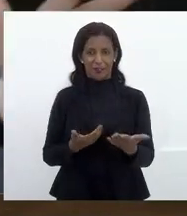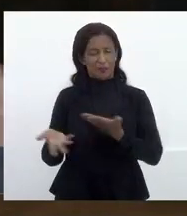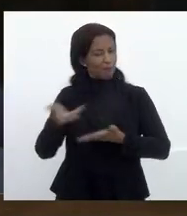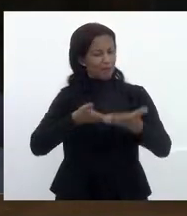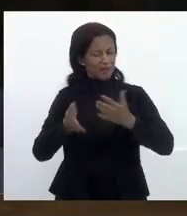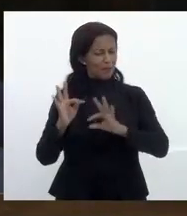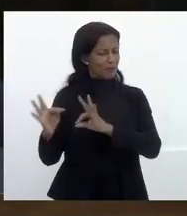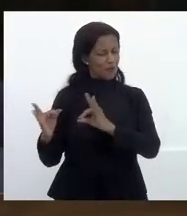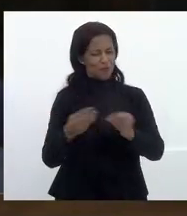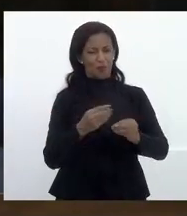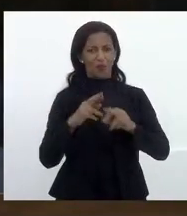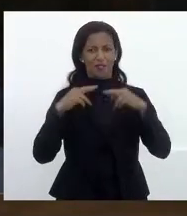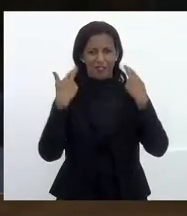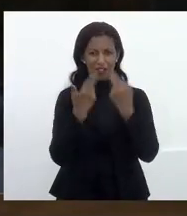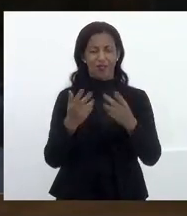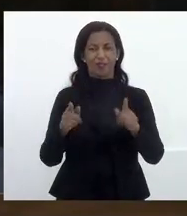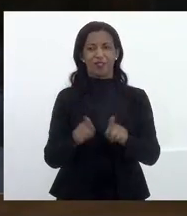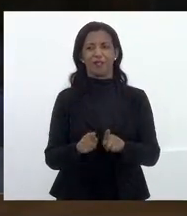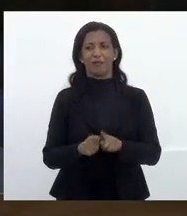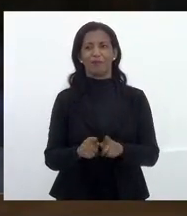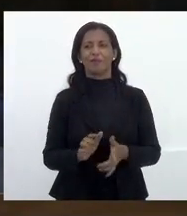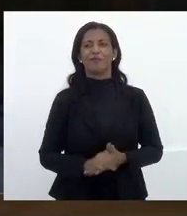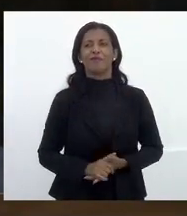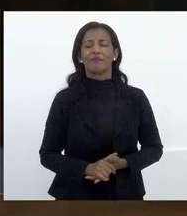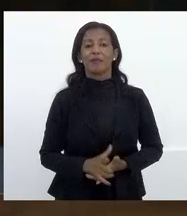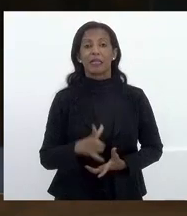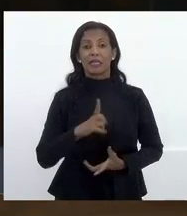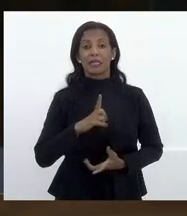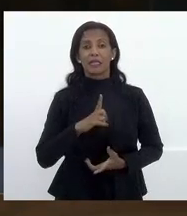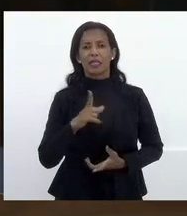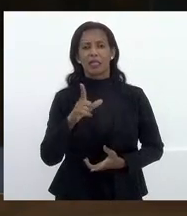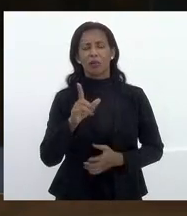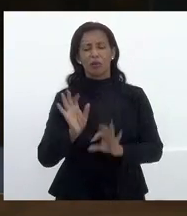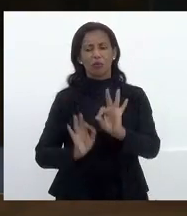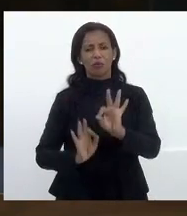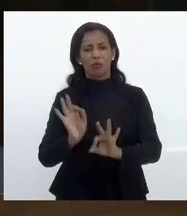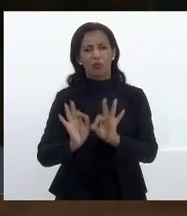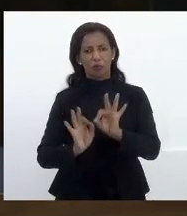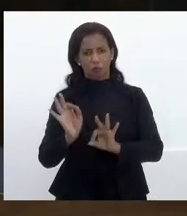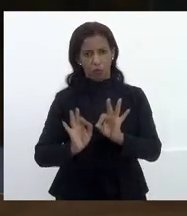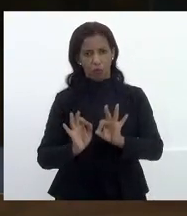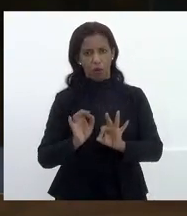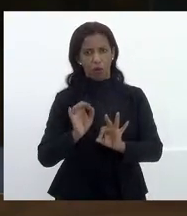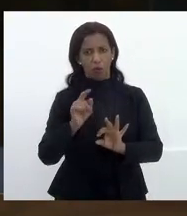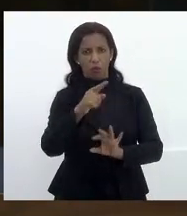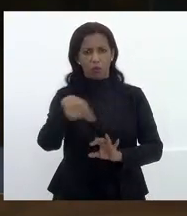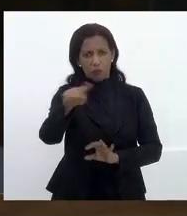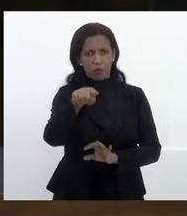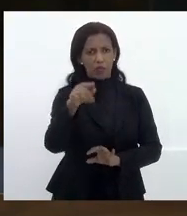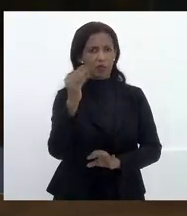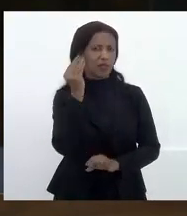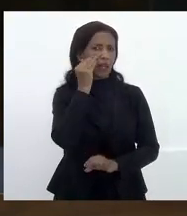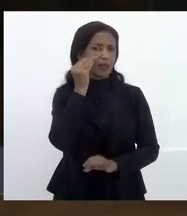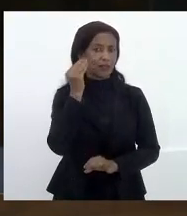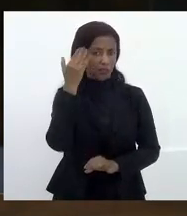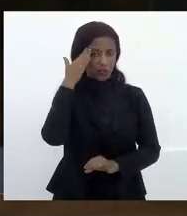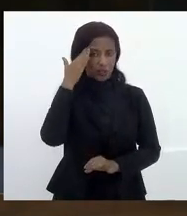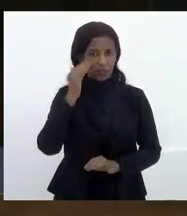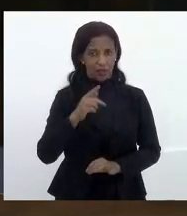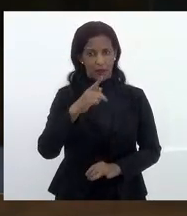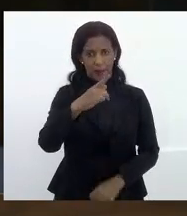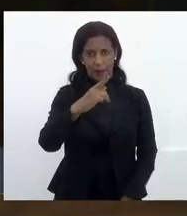Monteiro partição de todas as audiências também existe uma questão formal para gestores Entenda os servidores que estão nos assistindo com